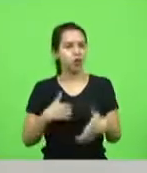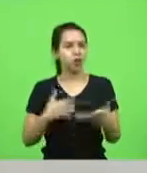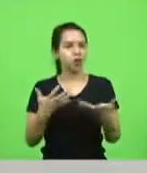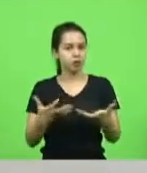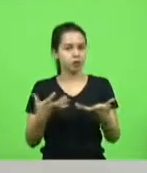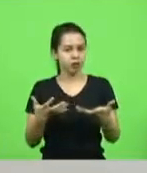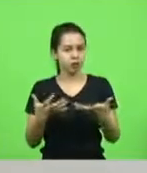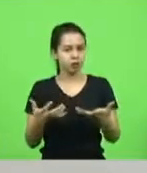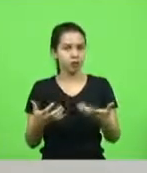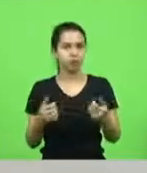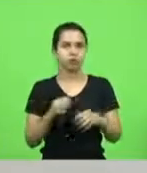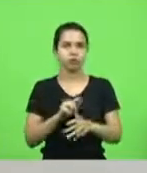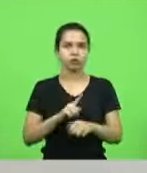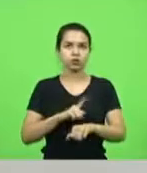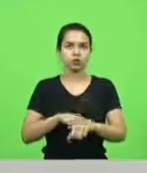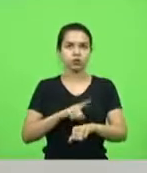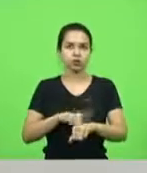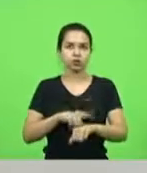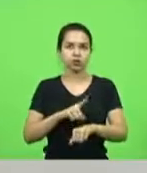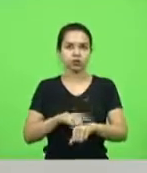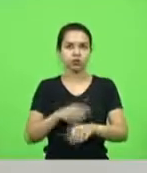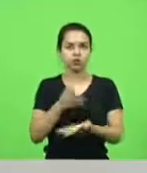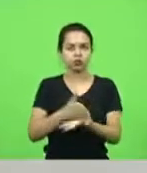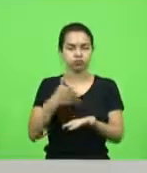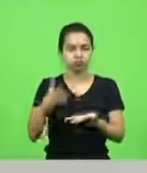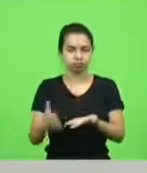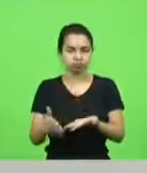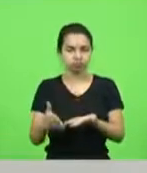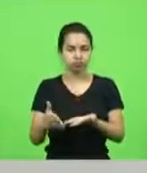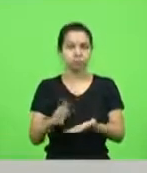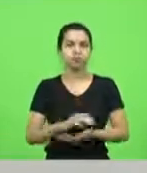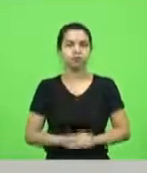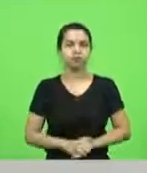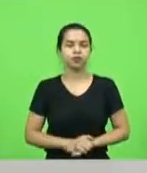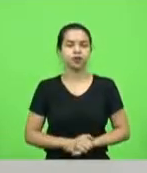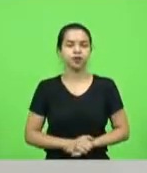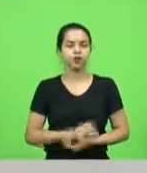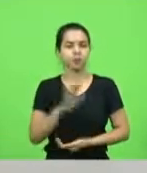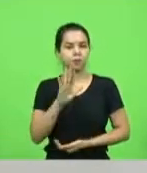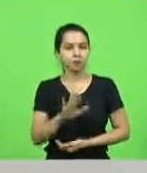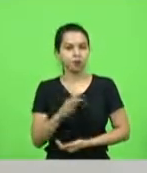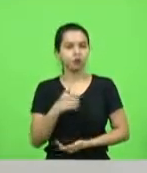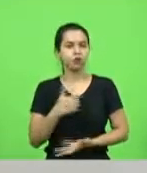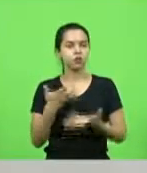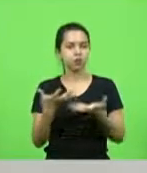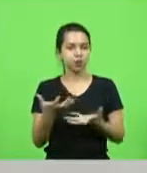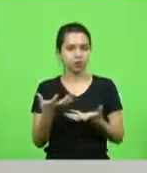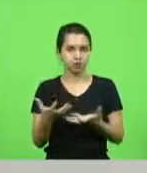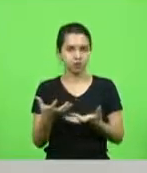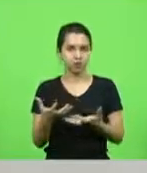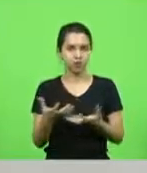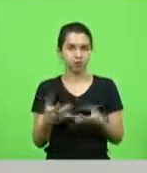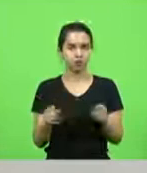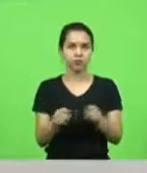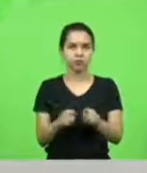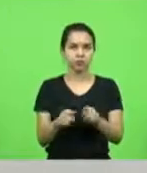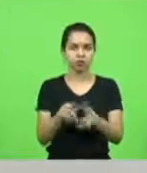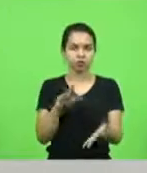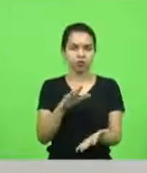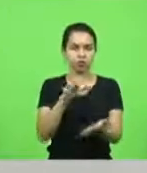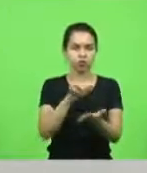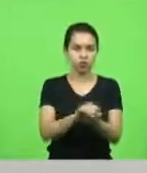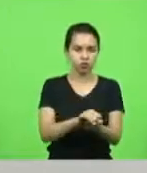o restaurante o tempo colega deve tá durma Mas eu só queria fazer o registro